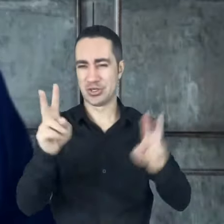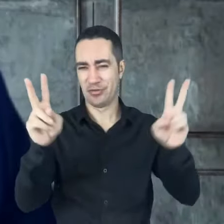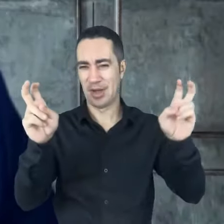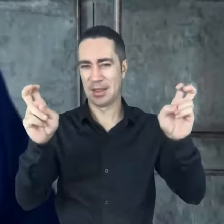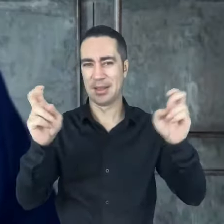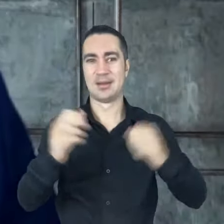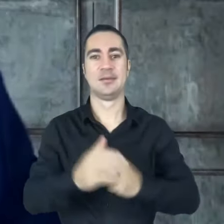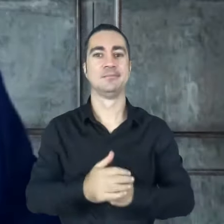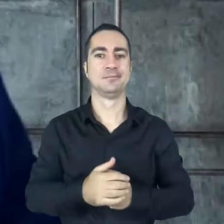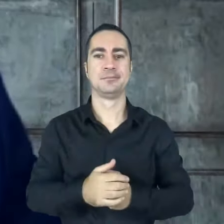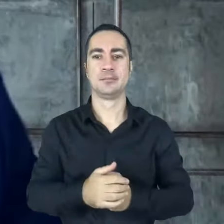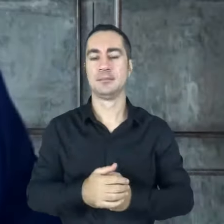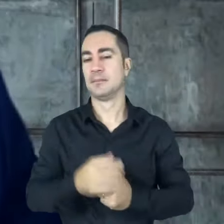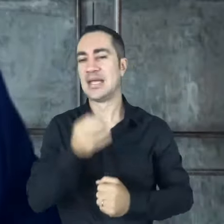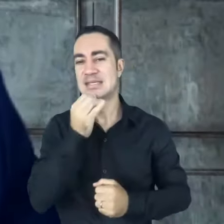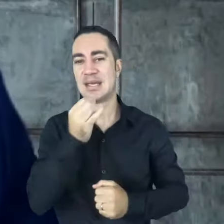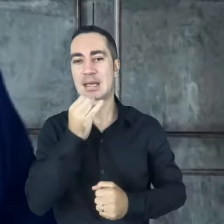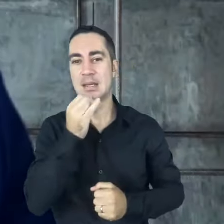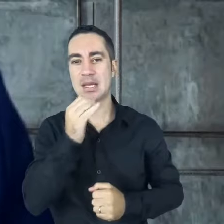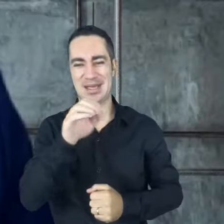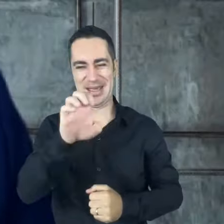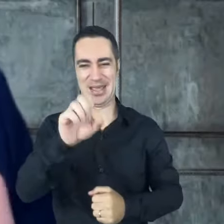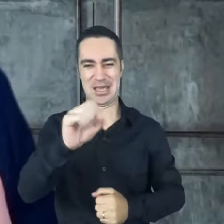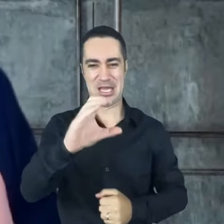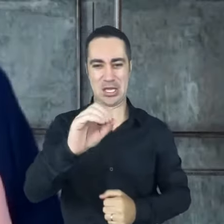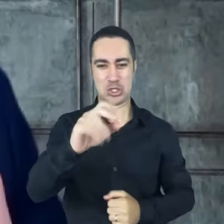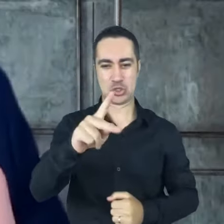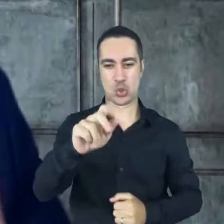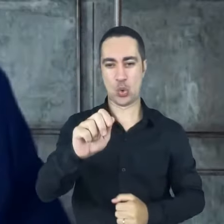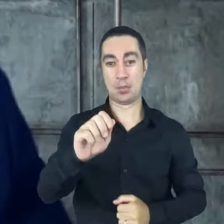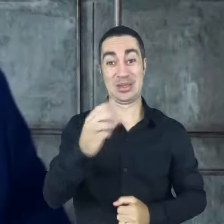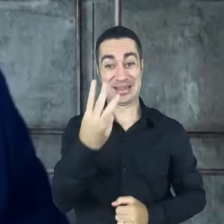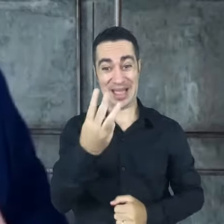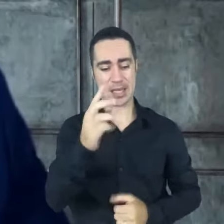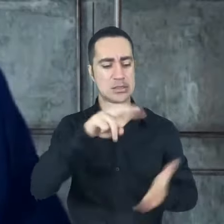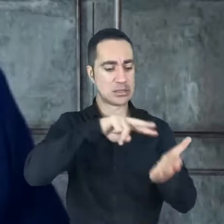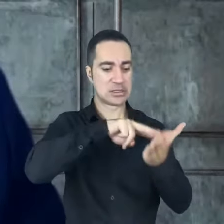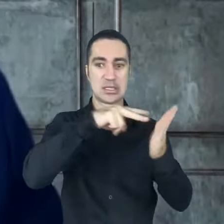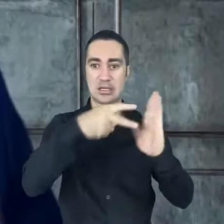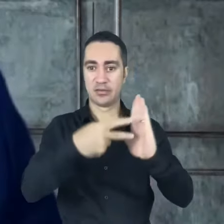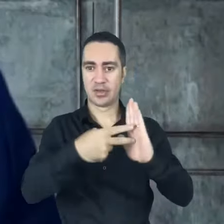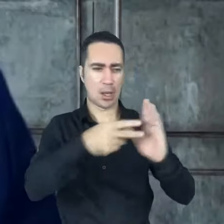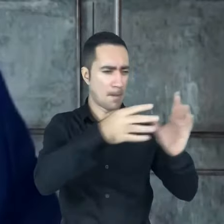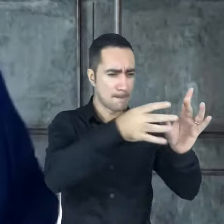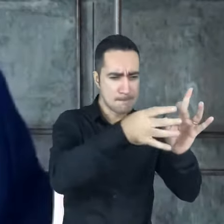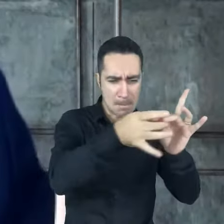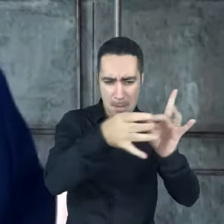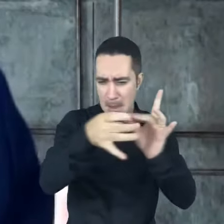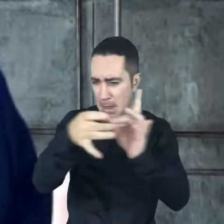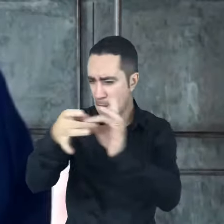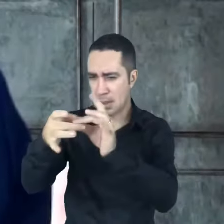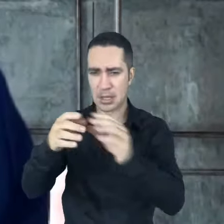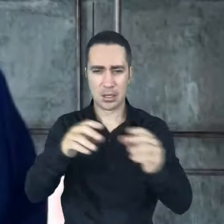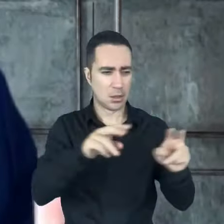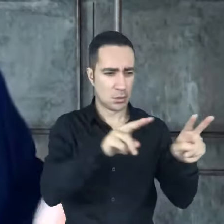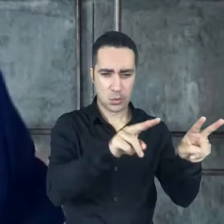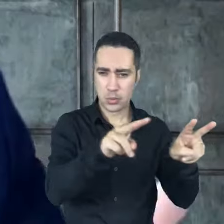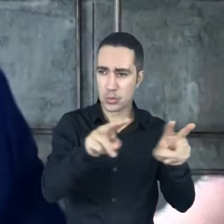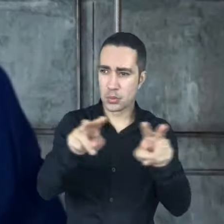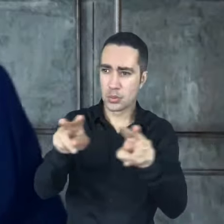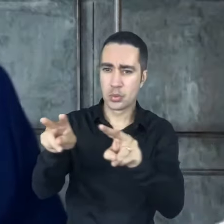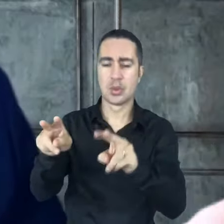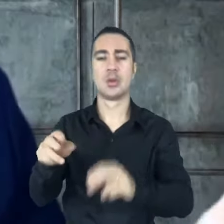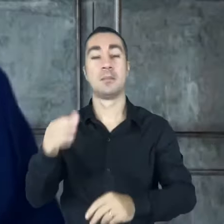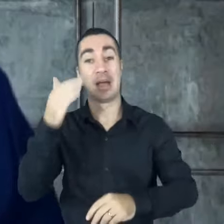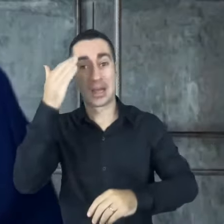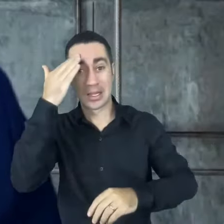o escopo 3, olhar para a cadeia, ou seja, a gente poderia dizer, generalizar, que quase ninguém tem inventário, né?